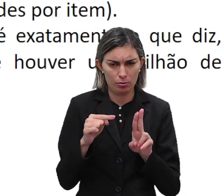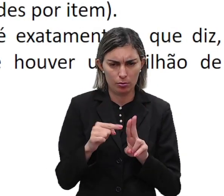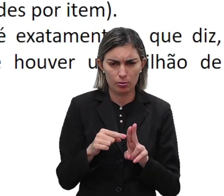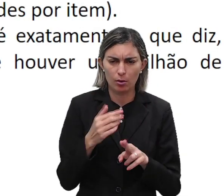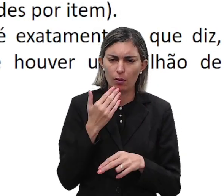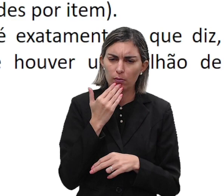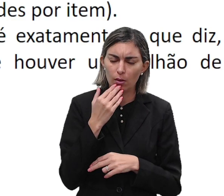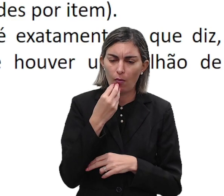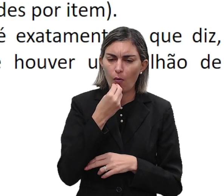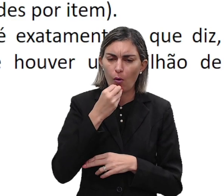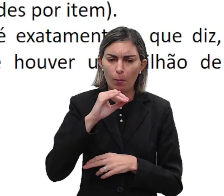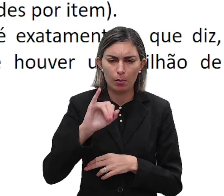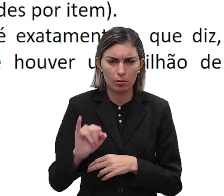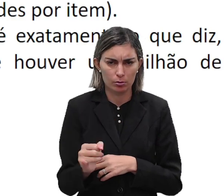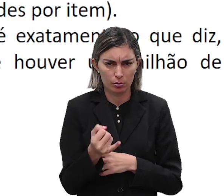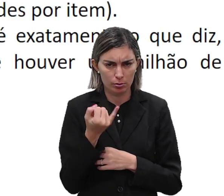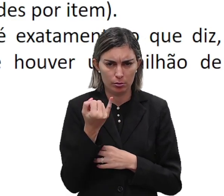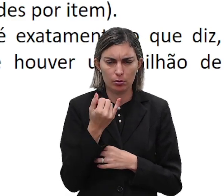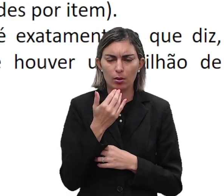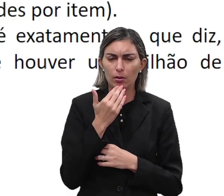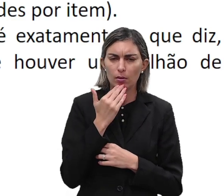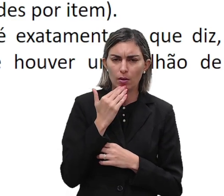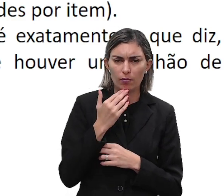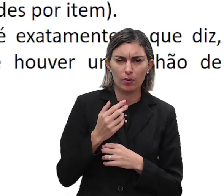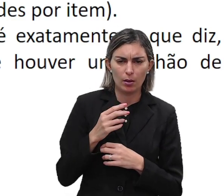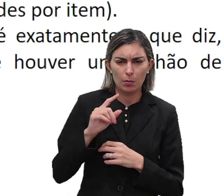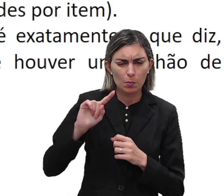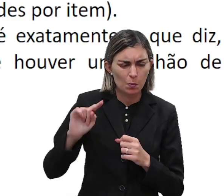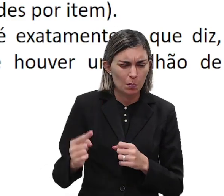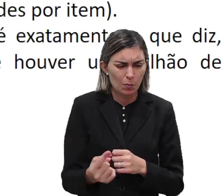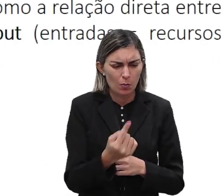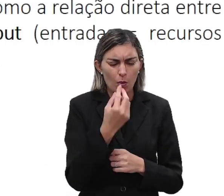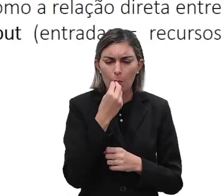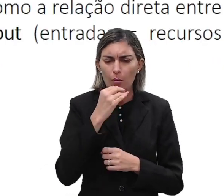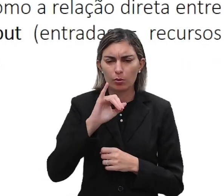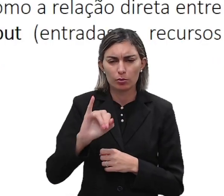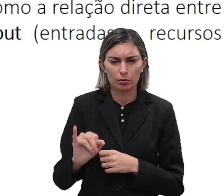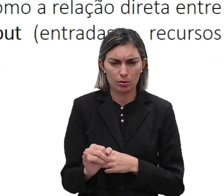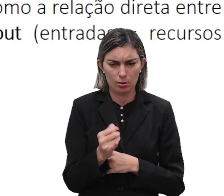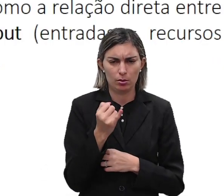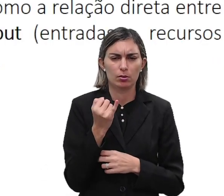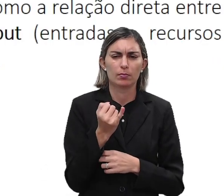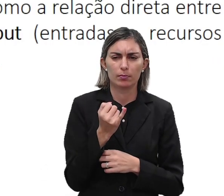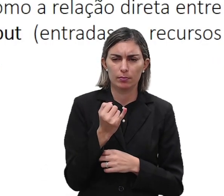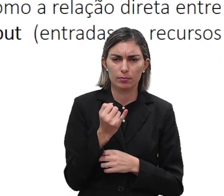por oportunidade, o defeito por milhão de oportunidades.